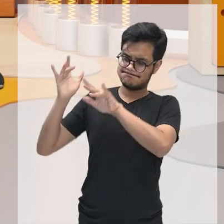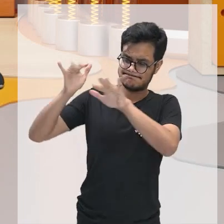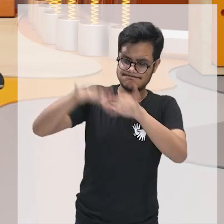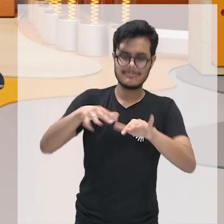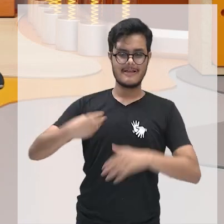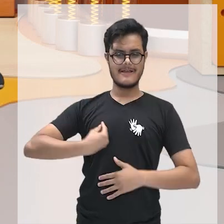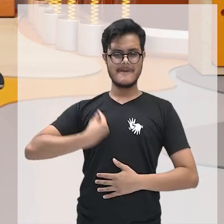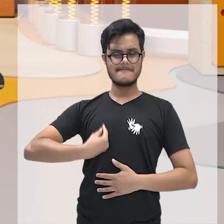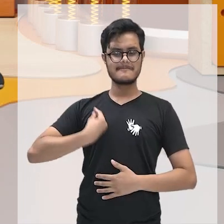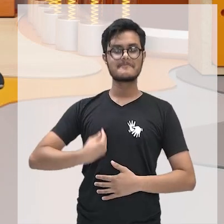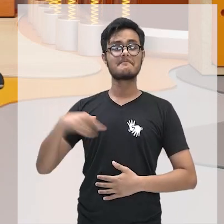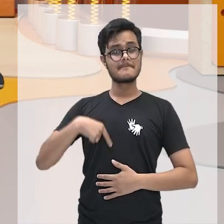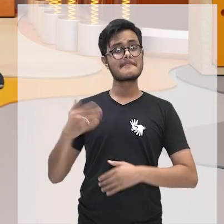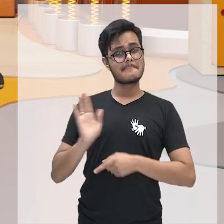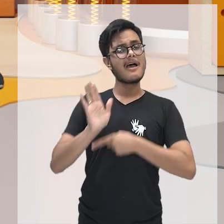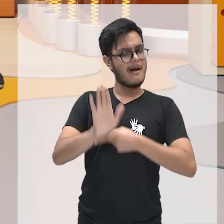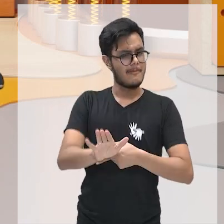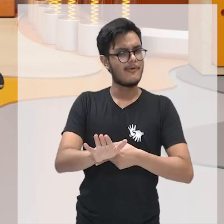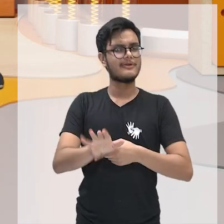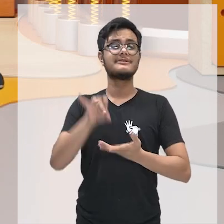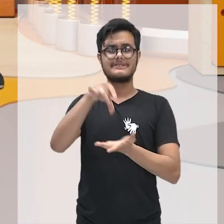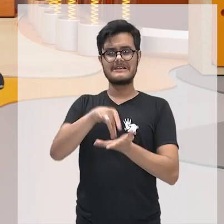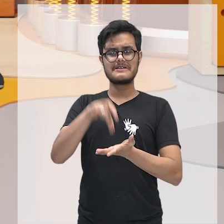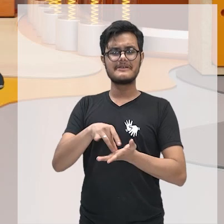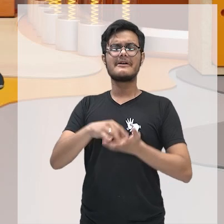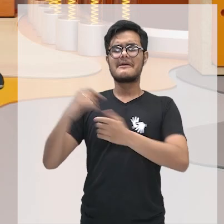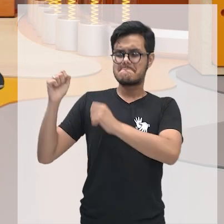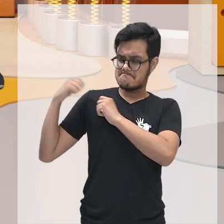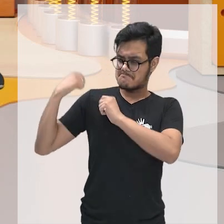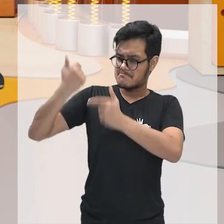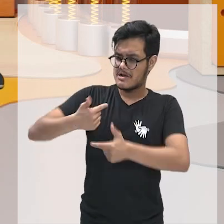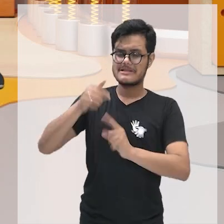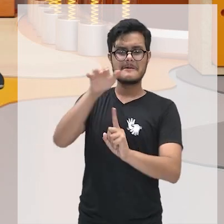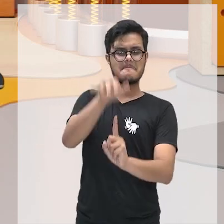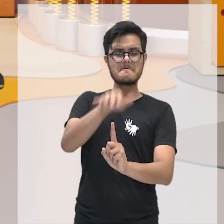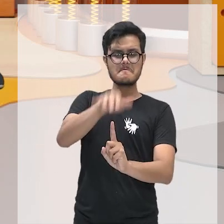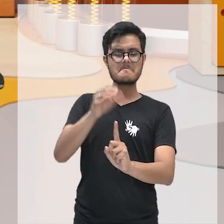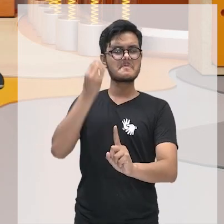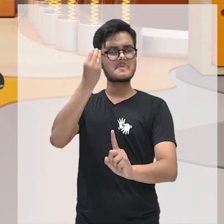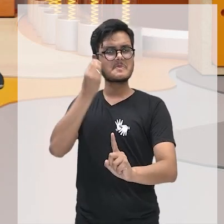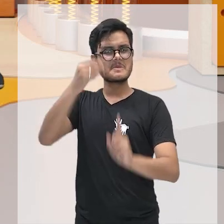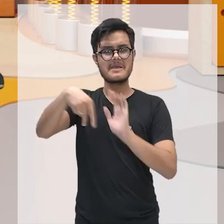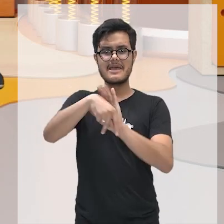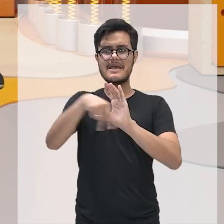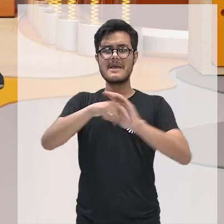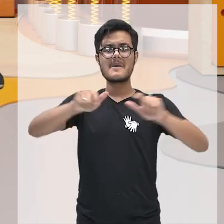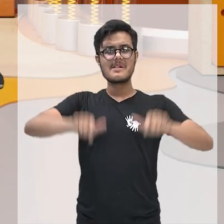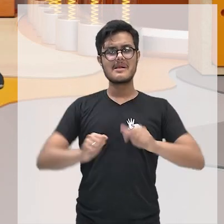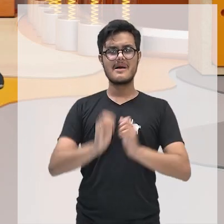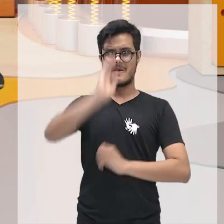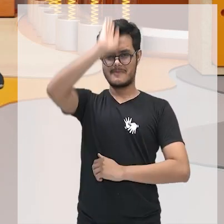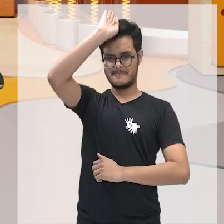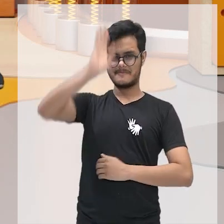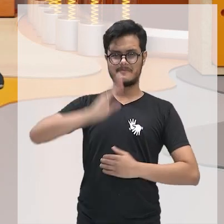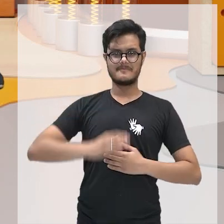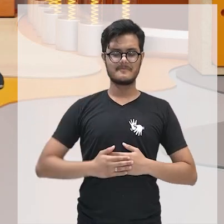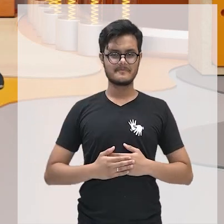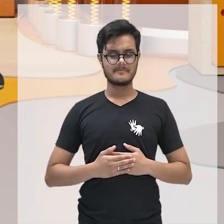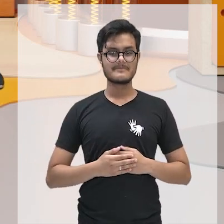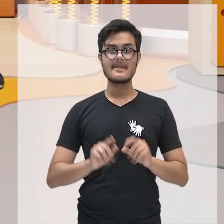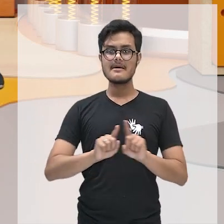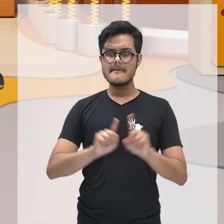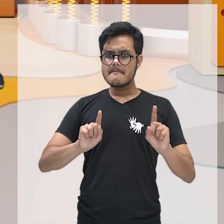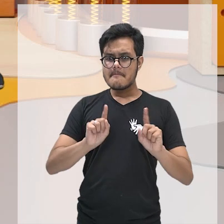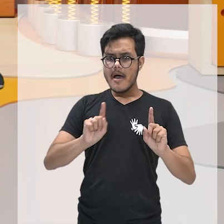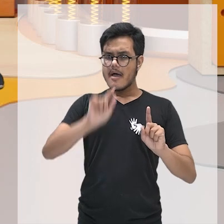alguma forma contribuir deixando aí uma grande contribuição para a cidade de Roma que vai surgir mais tarde mais